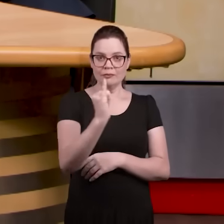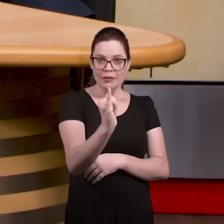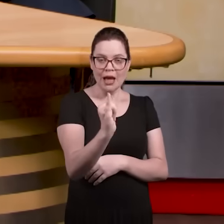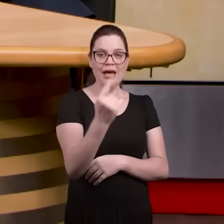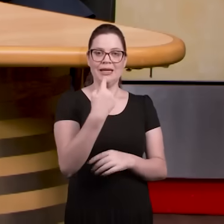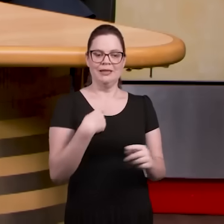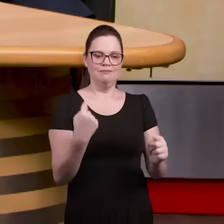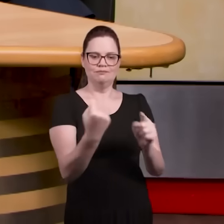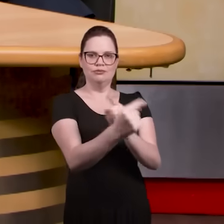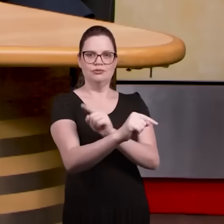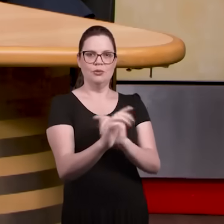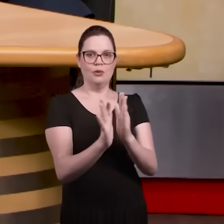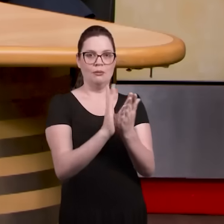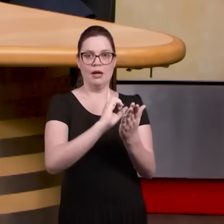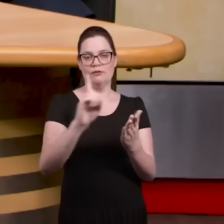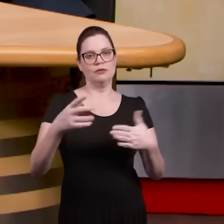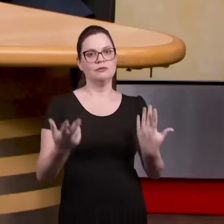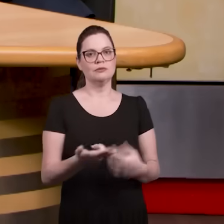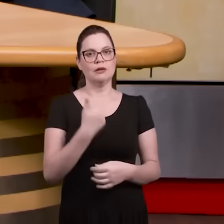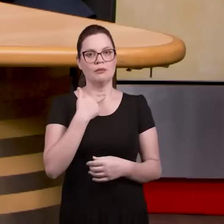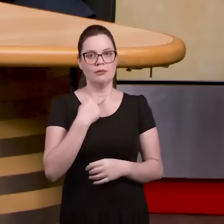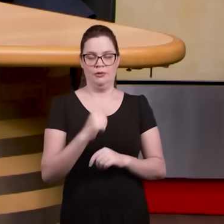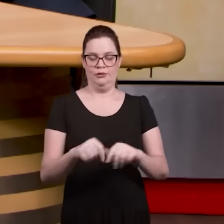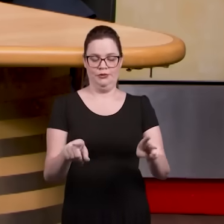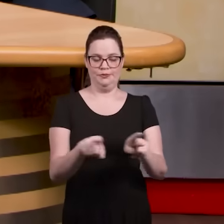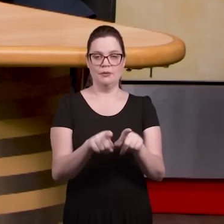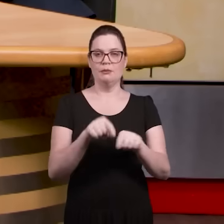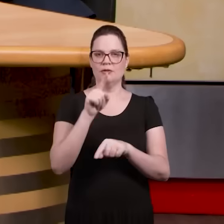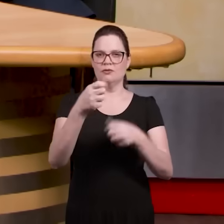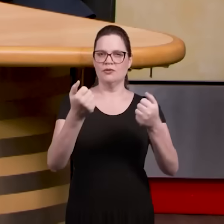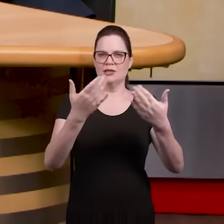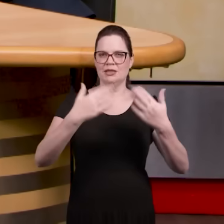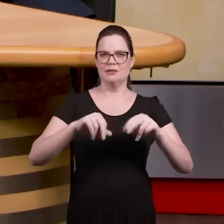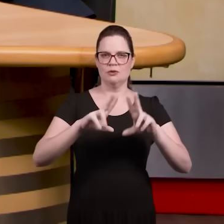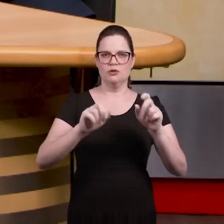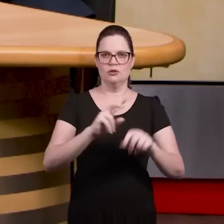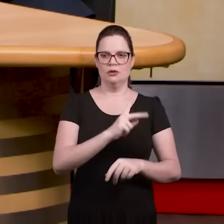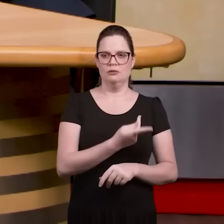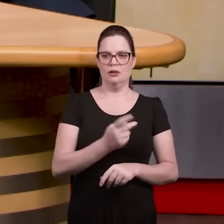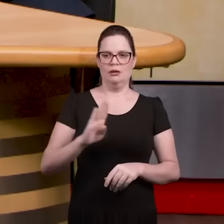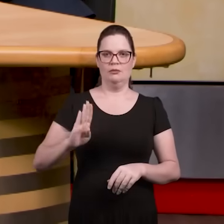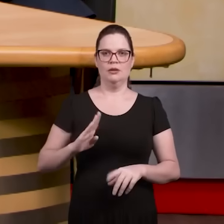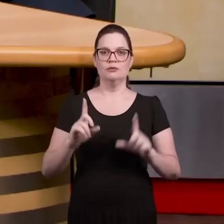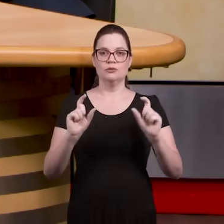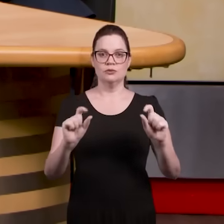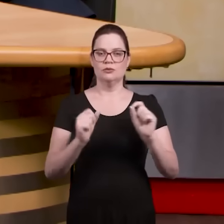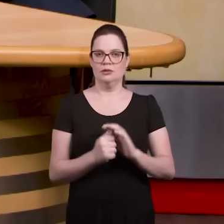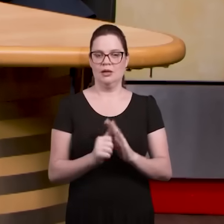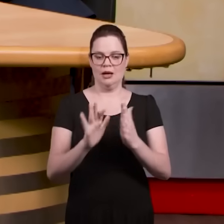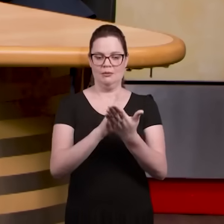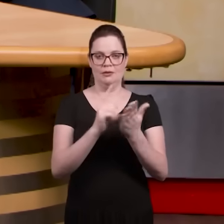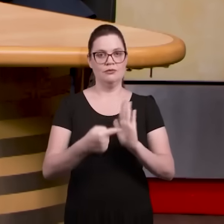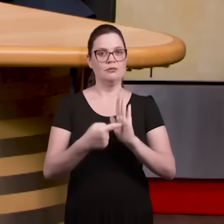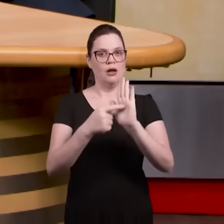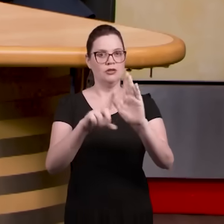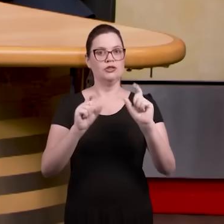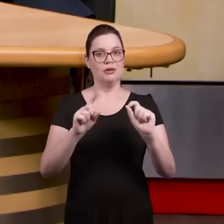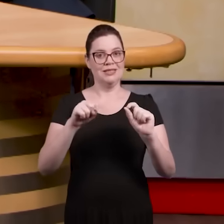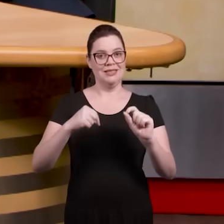dom não fere a palavra. A segunda palavra que você falou, você abordou Hebreus, né? Foi. A palavra é